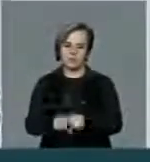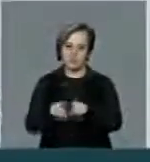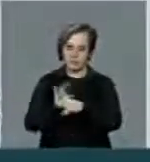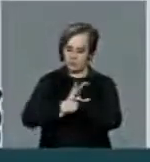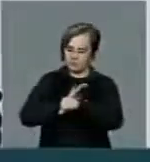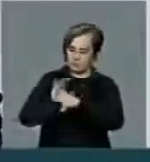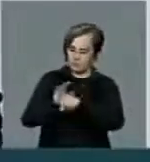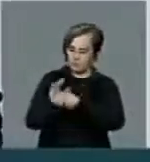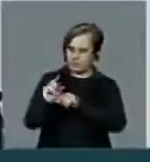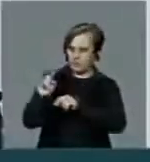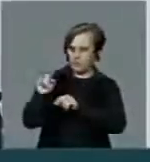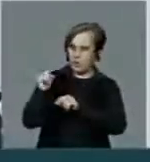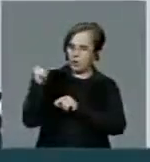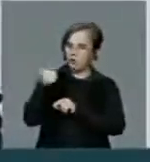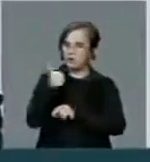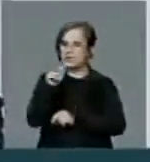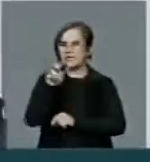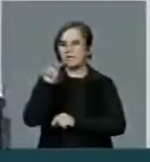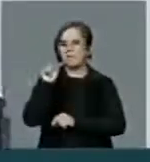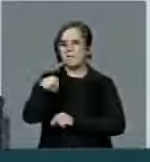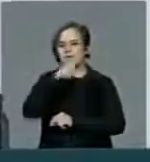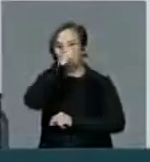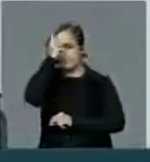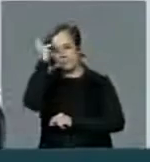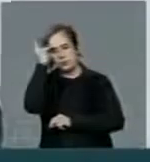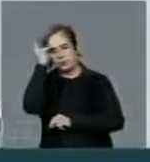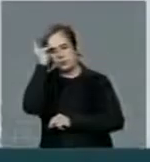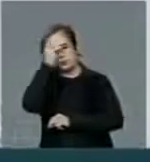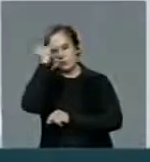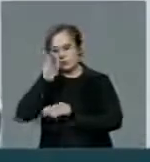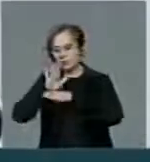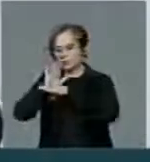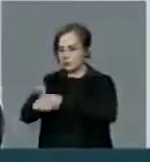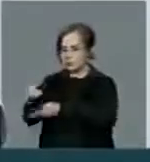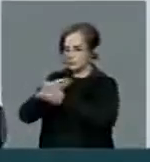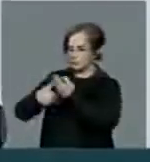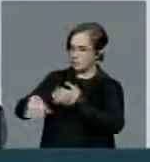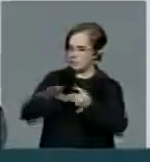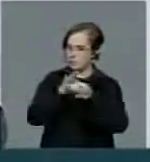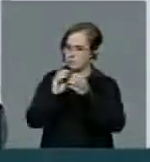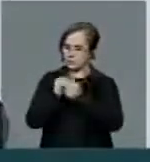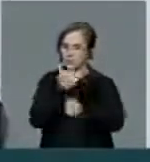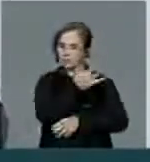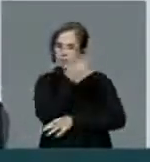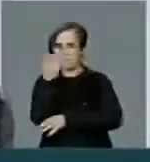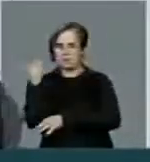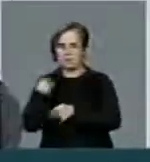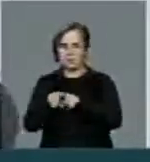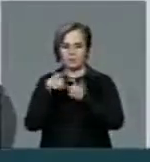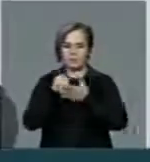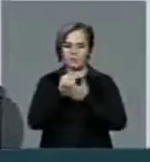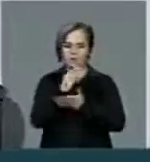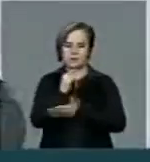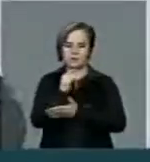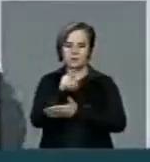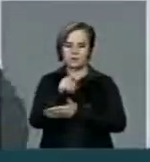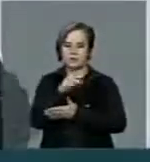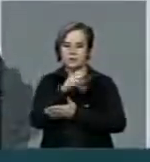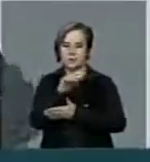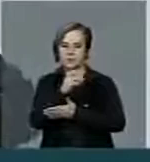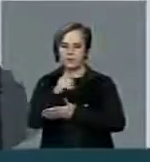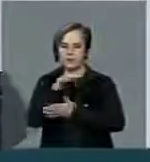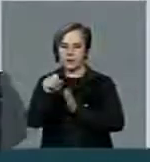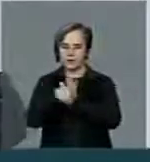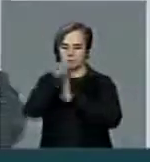à distância, 15.000 pessoas, entre facilitadores de órgãos estaduais de meio ambiente, facilitadores da Cooperativas do Brasil, todos